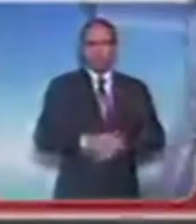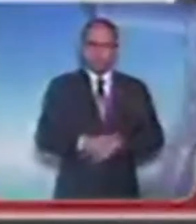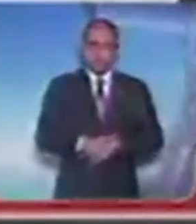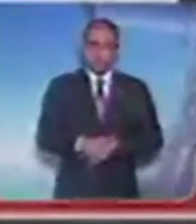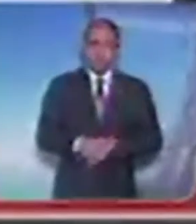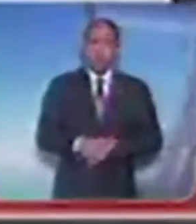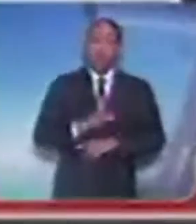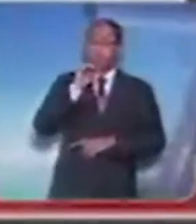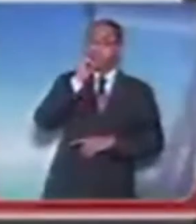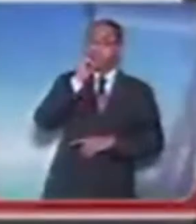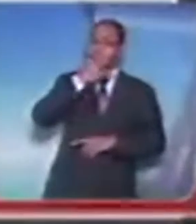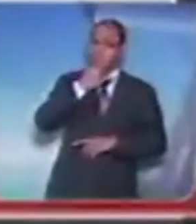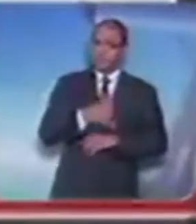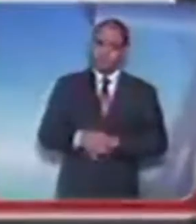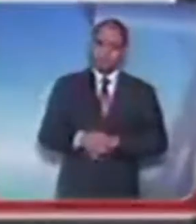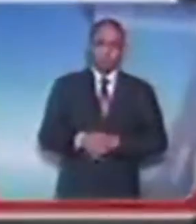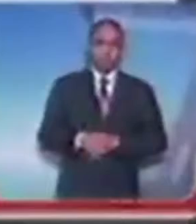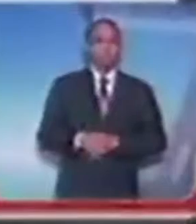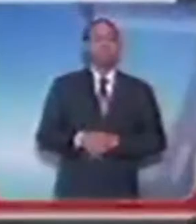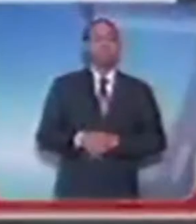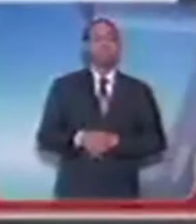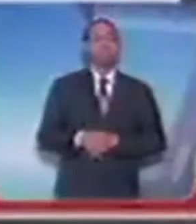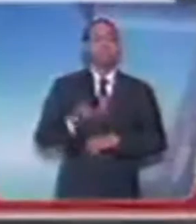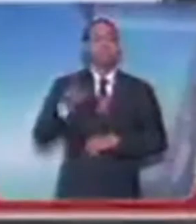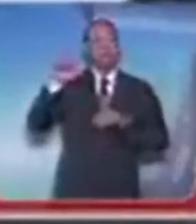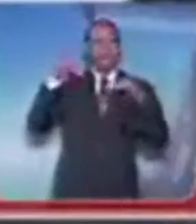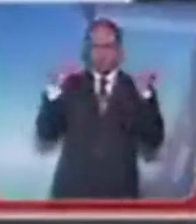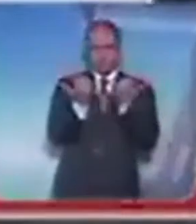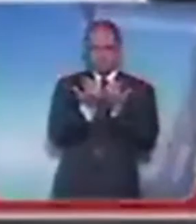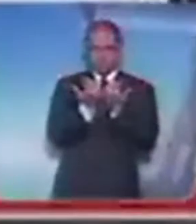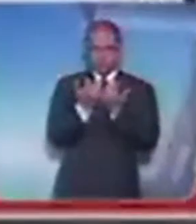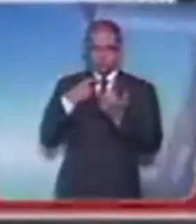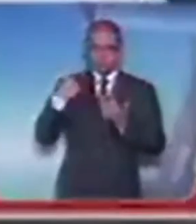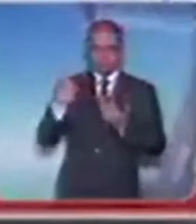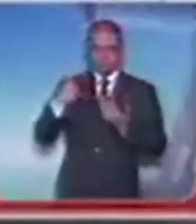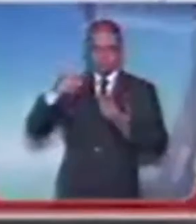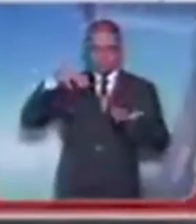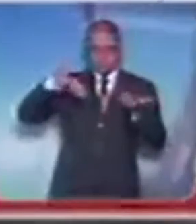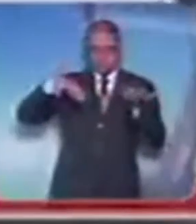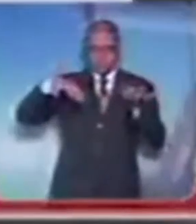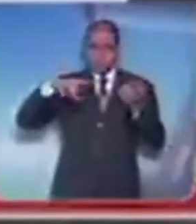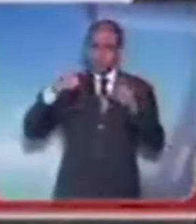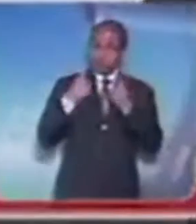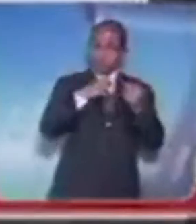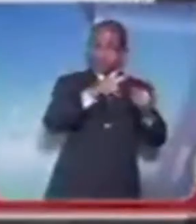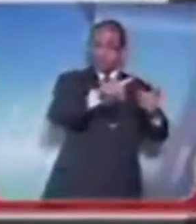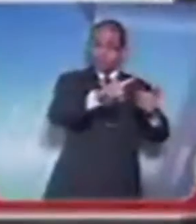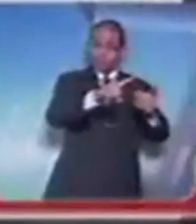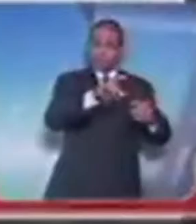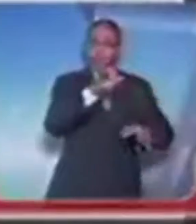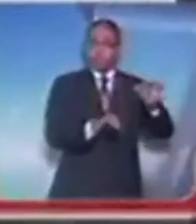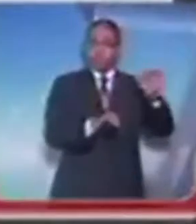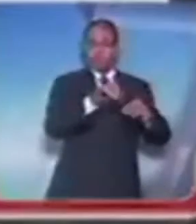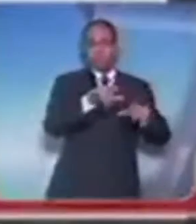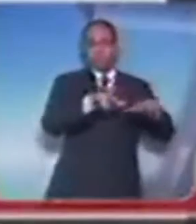E uma tristeza muito grande que a Câmara dos Deputados tenha, em confronto com o Tribunal Superior